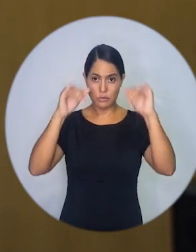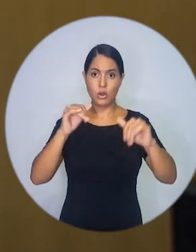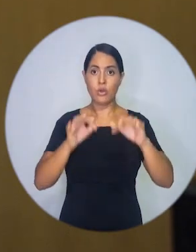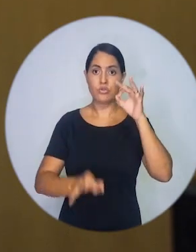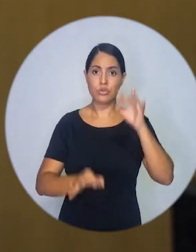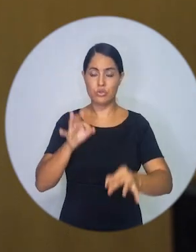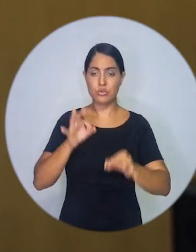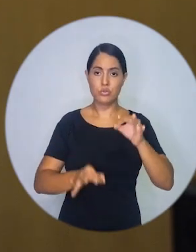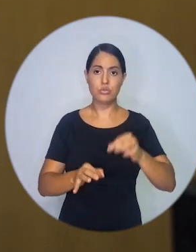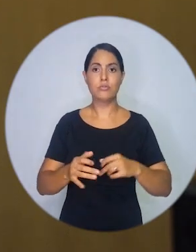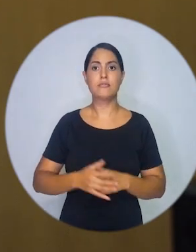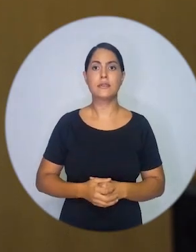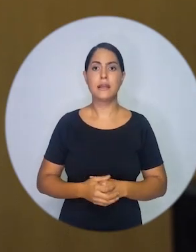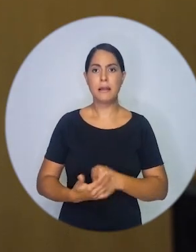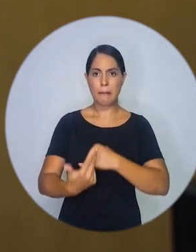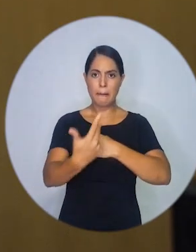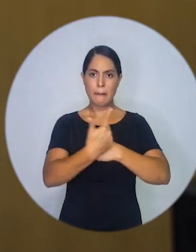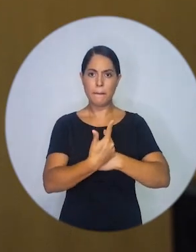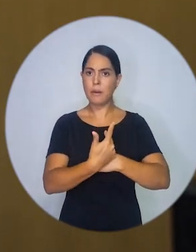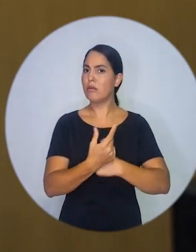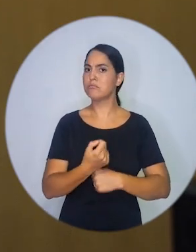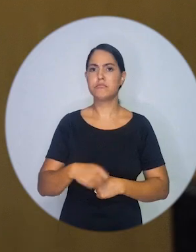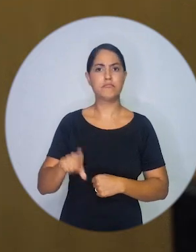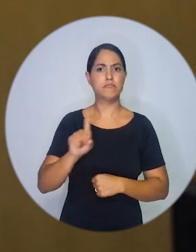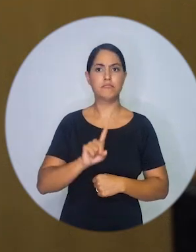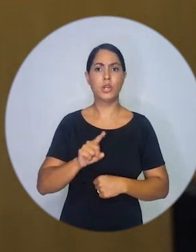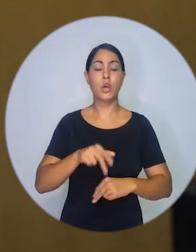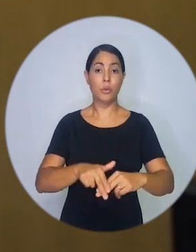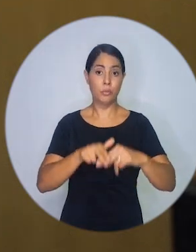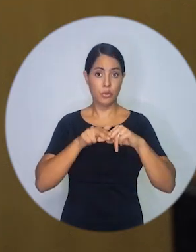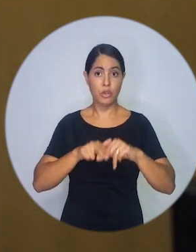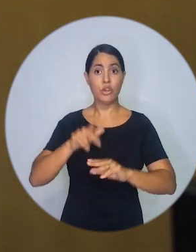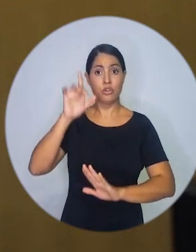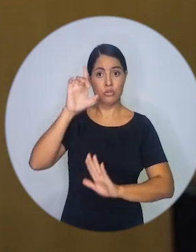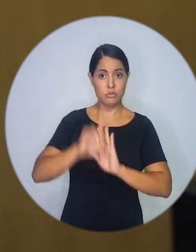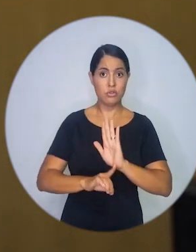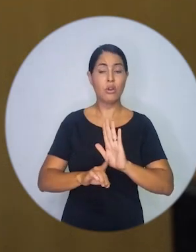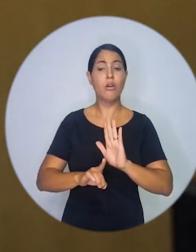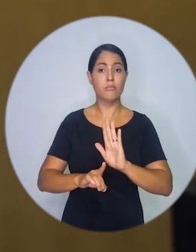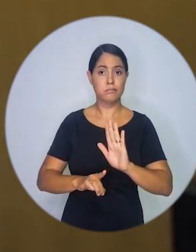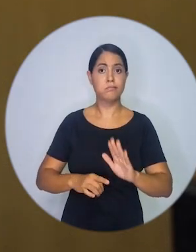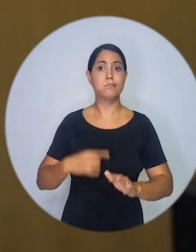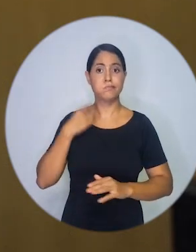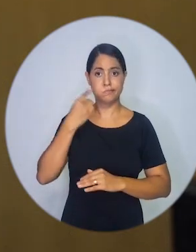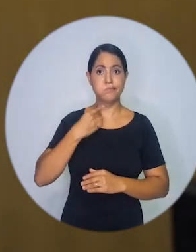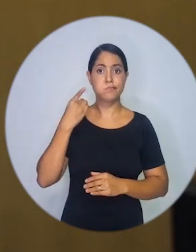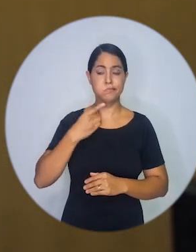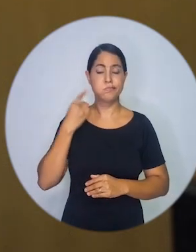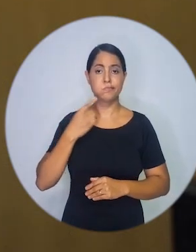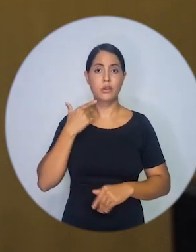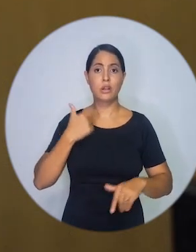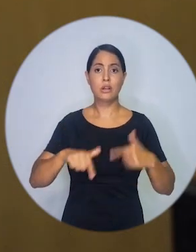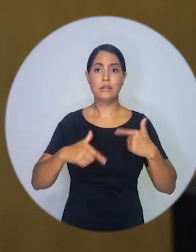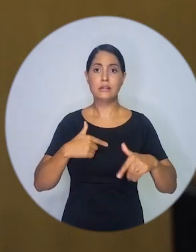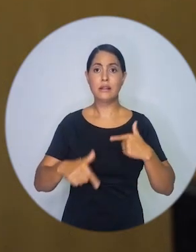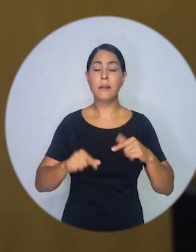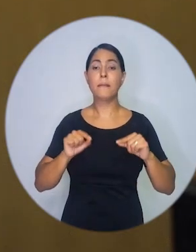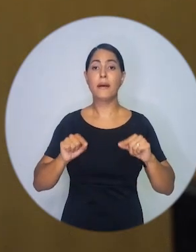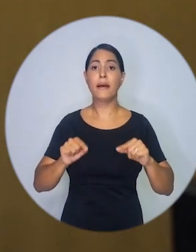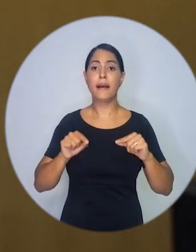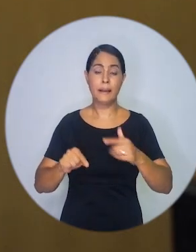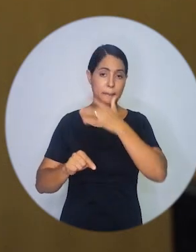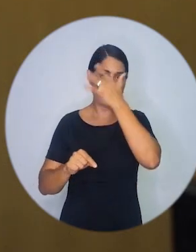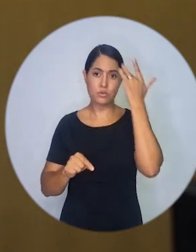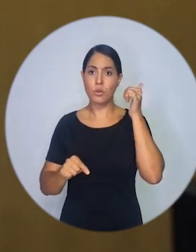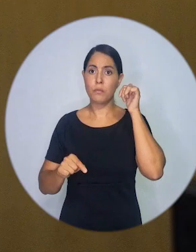aconteça sem a condição de gravação. A prática, que viola as prerrogativas da advocacia, foi constatada no trabalho de uma